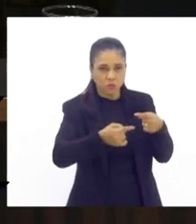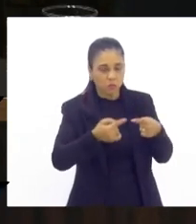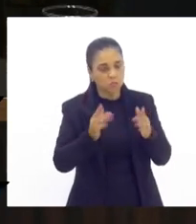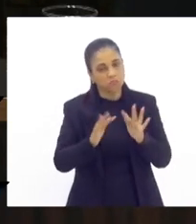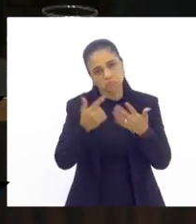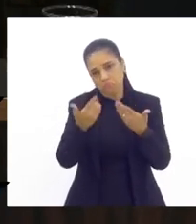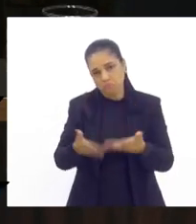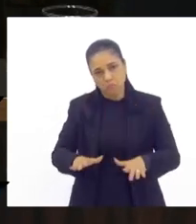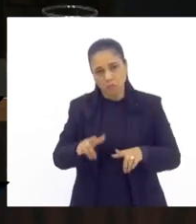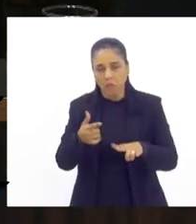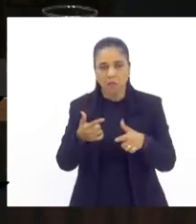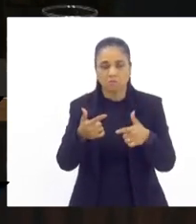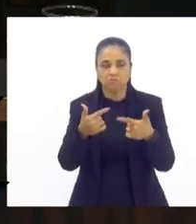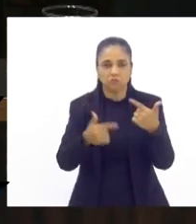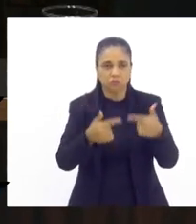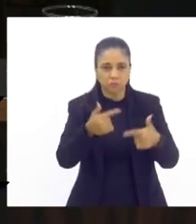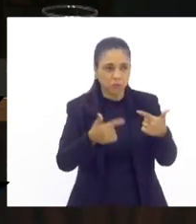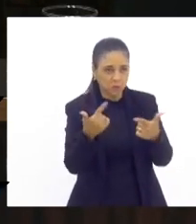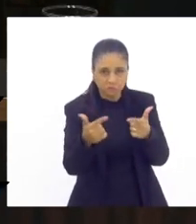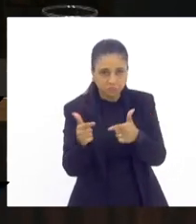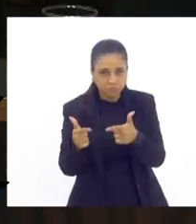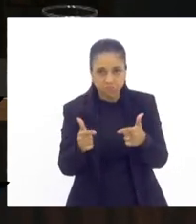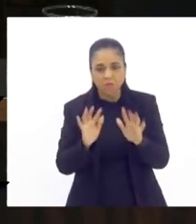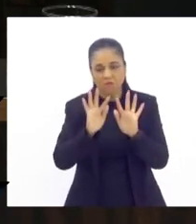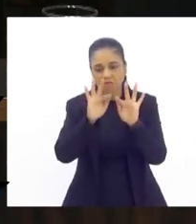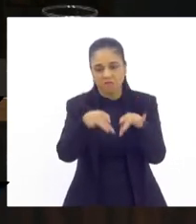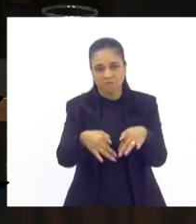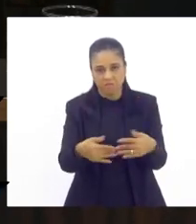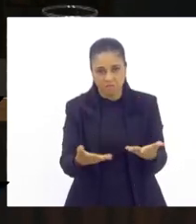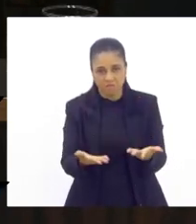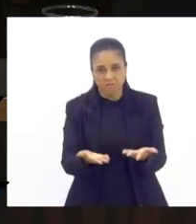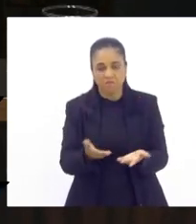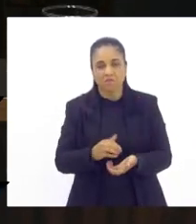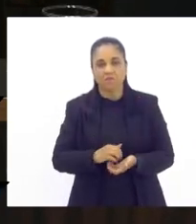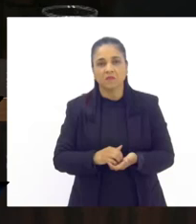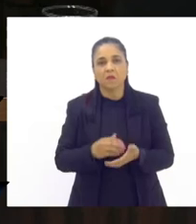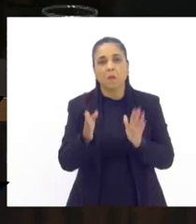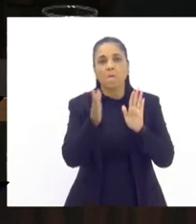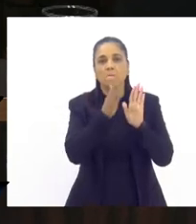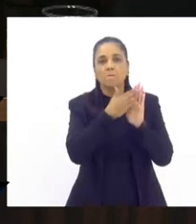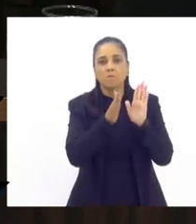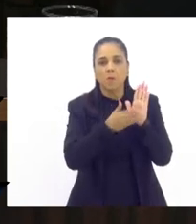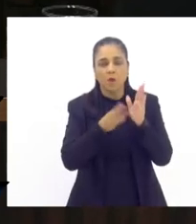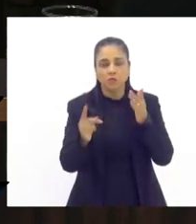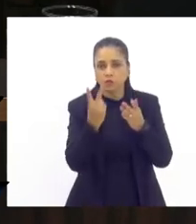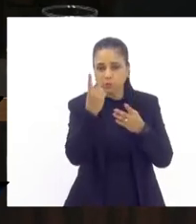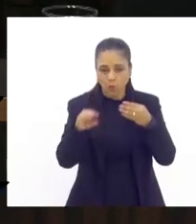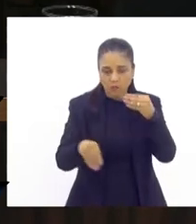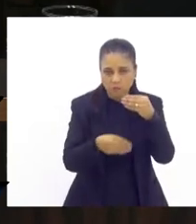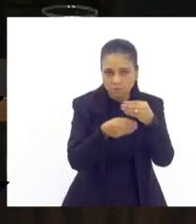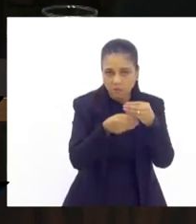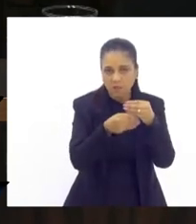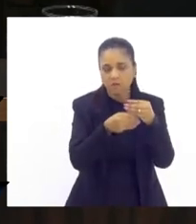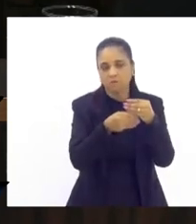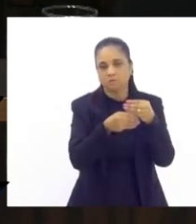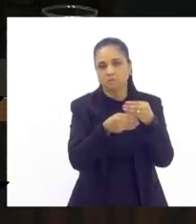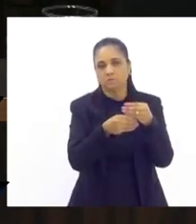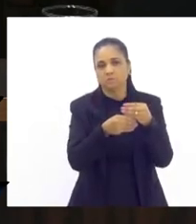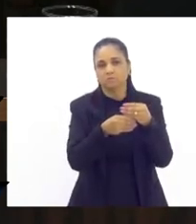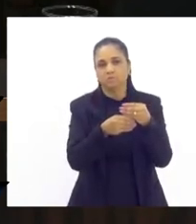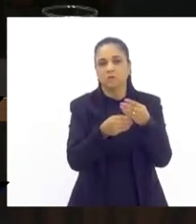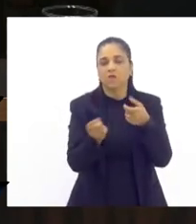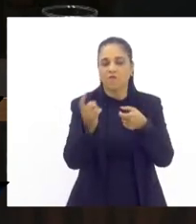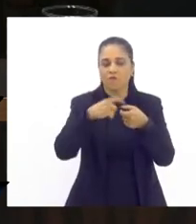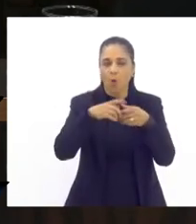discutir, encerrada a discussão. Presente proposta recebeu 2 emendas e retorna